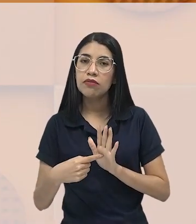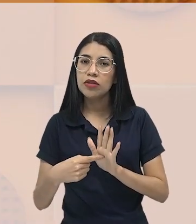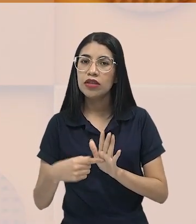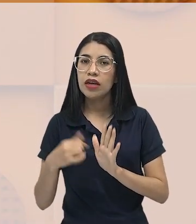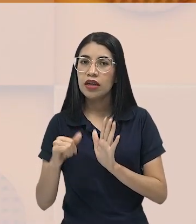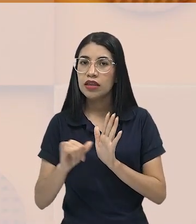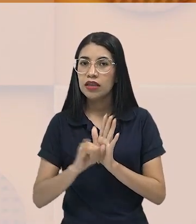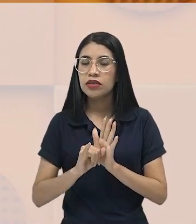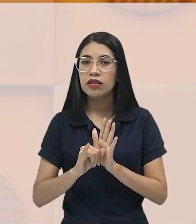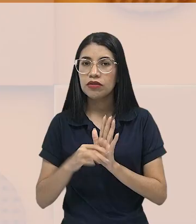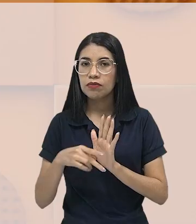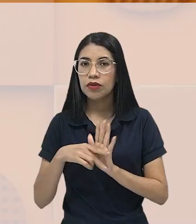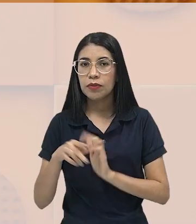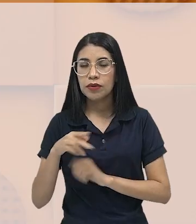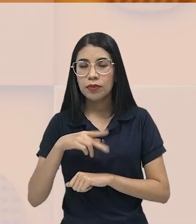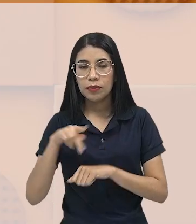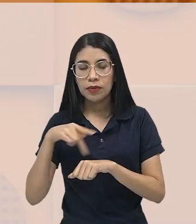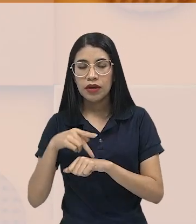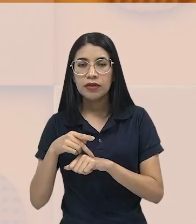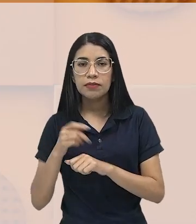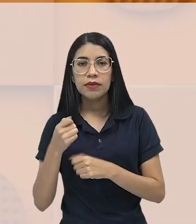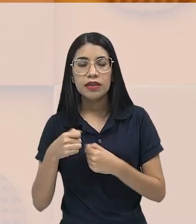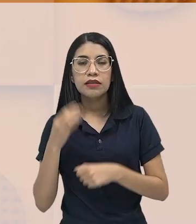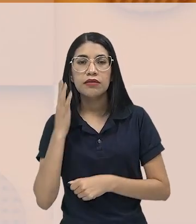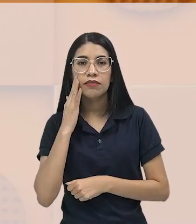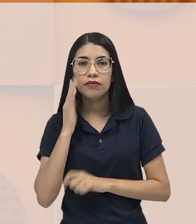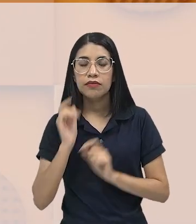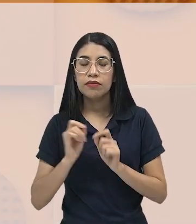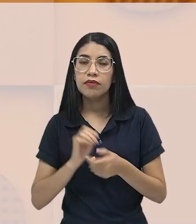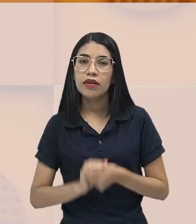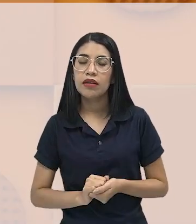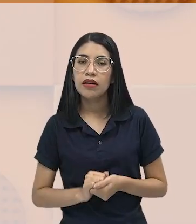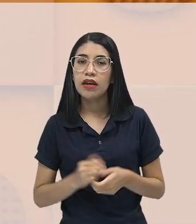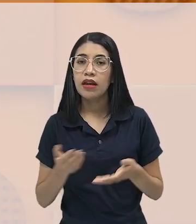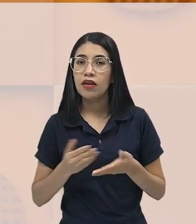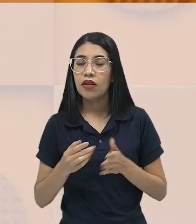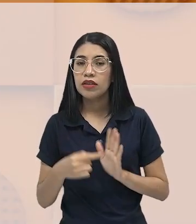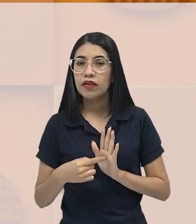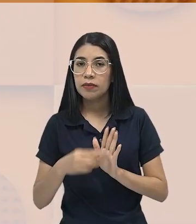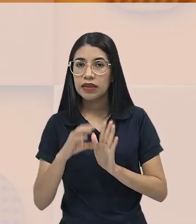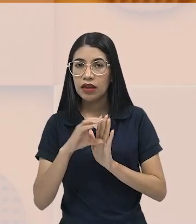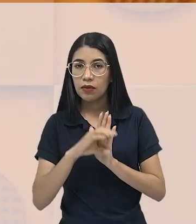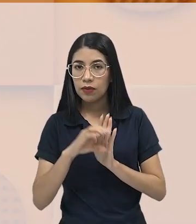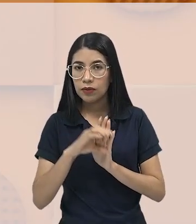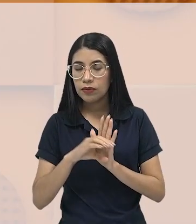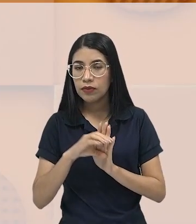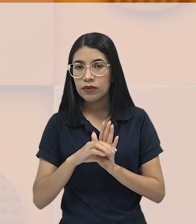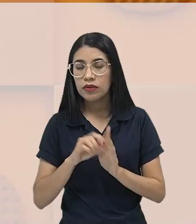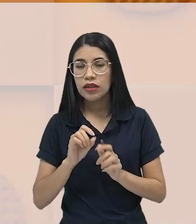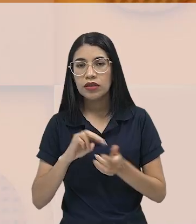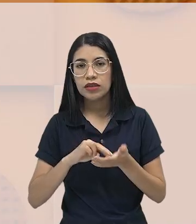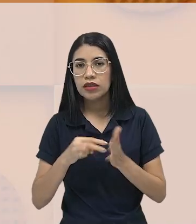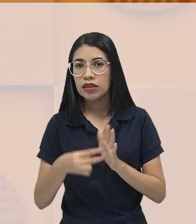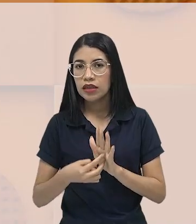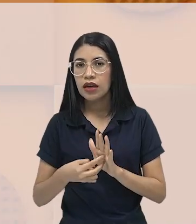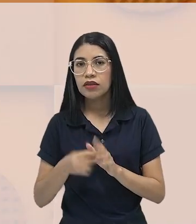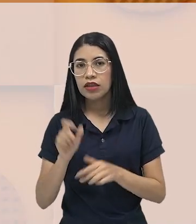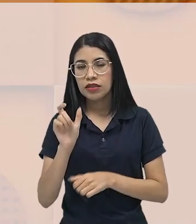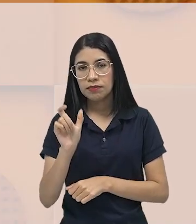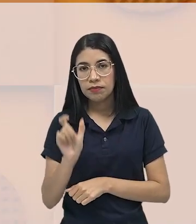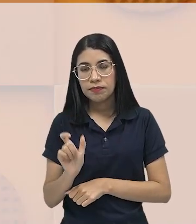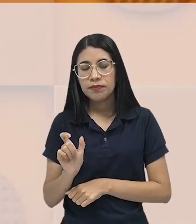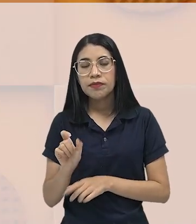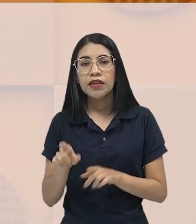Então é importante que a gente consiga compreender que aqui estaremos estudando conceitos, tá? Conceitos ali, o significado das